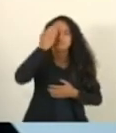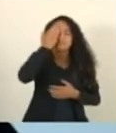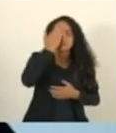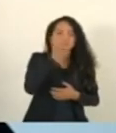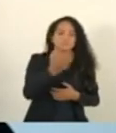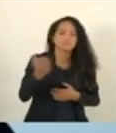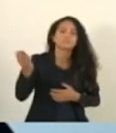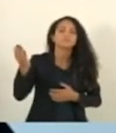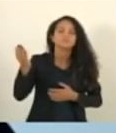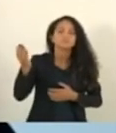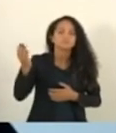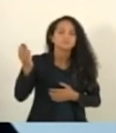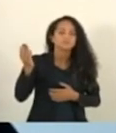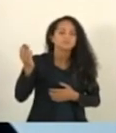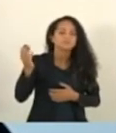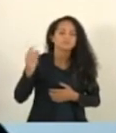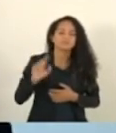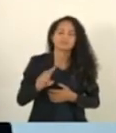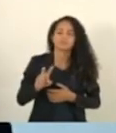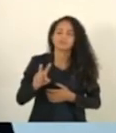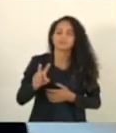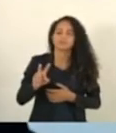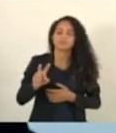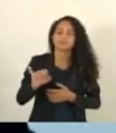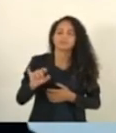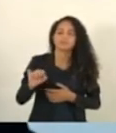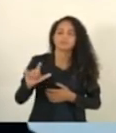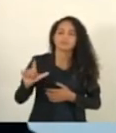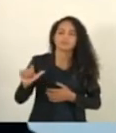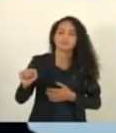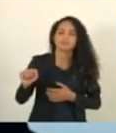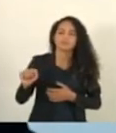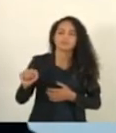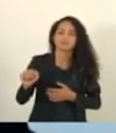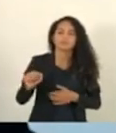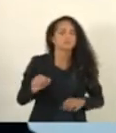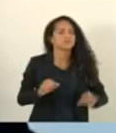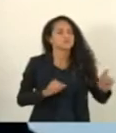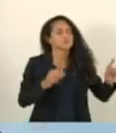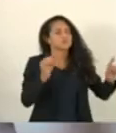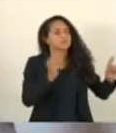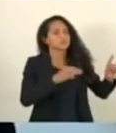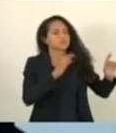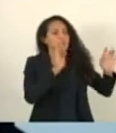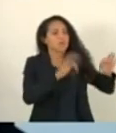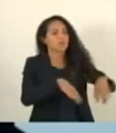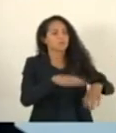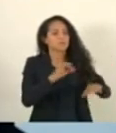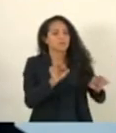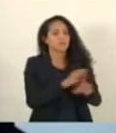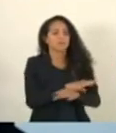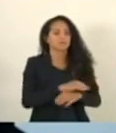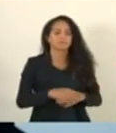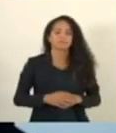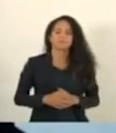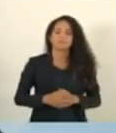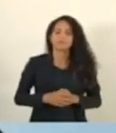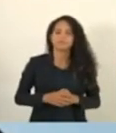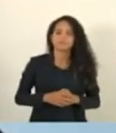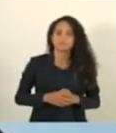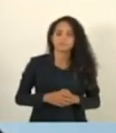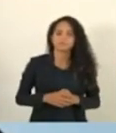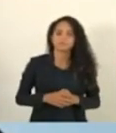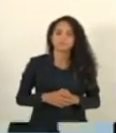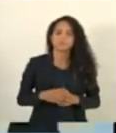memória ao seu Hugo Viola. Seu Hugo Viola tinha Jardim América. Só um minuto, deputado Lentes, para ela encerrar. Uma grande fazenda. Né?